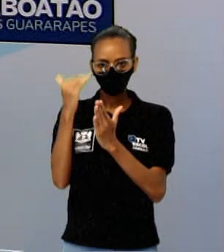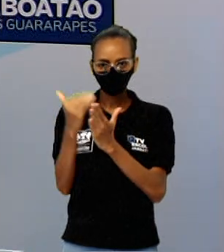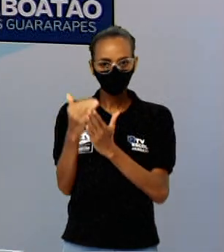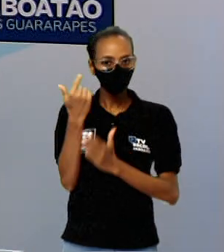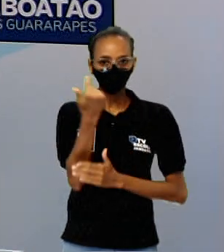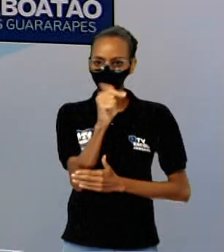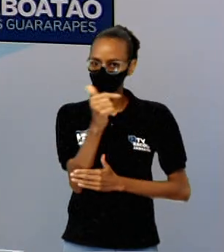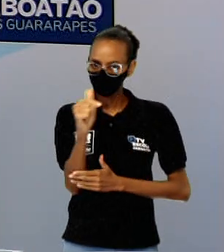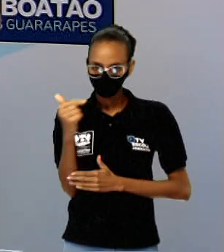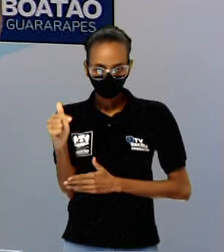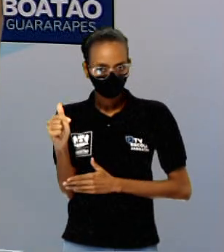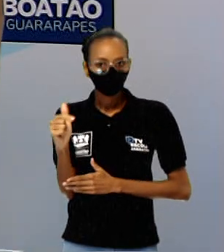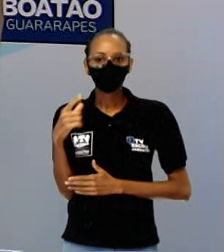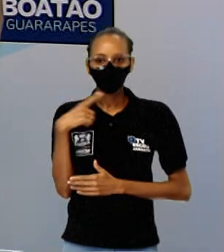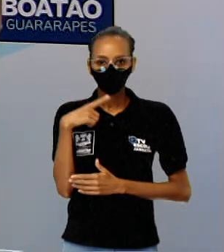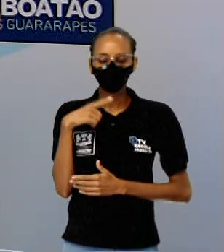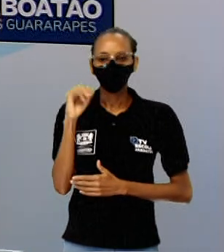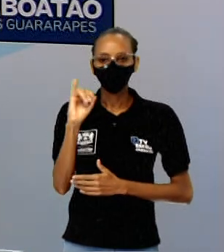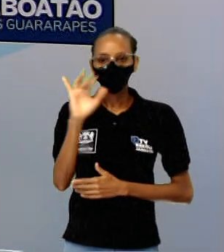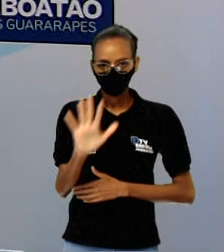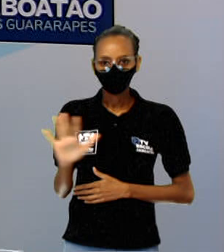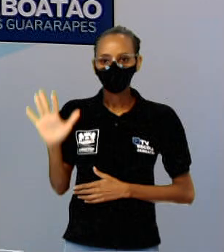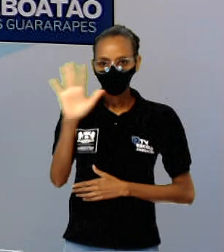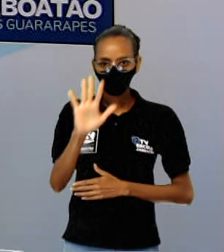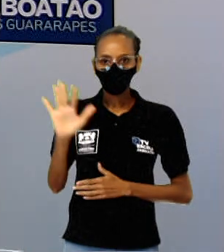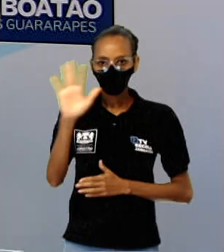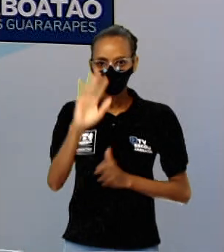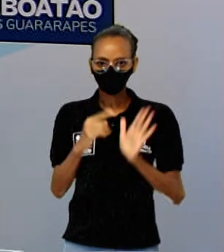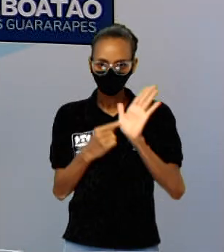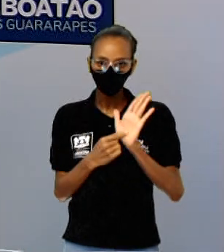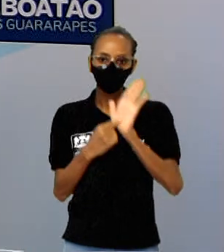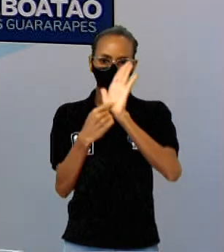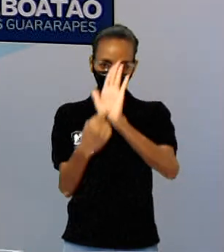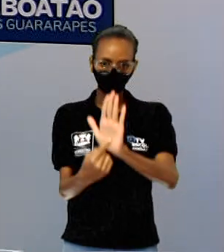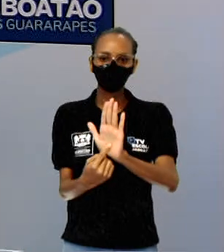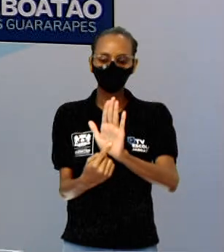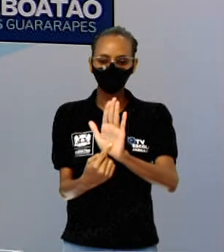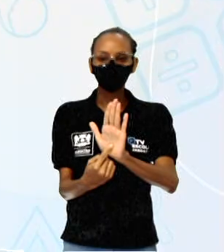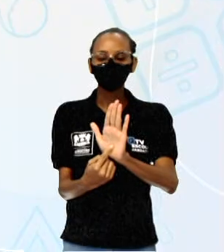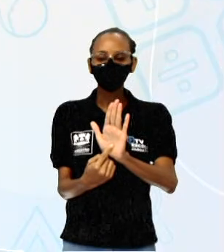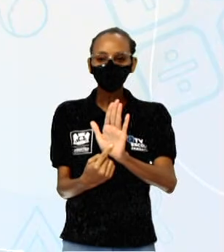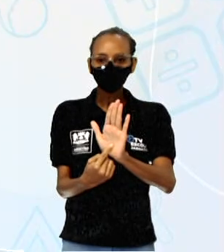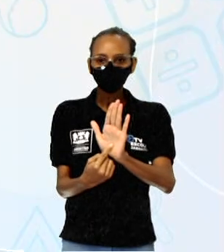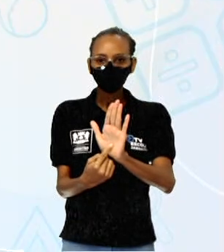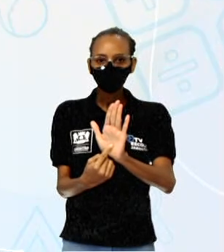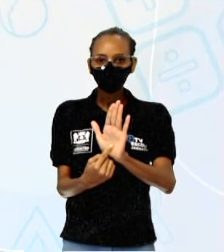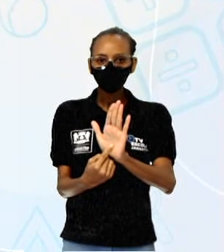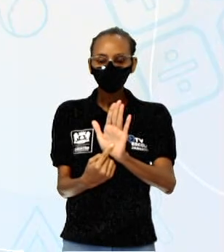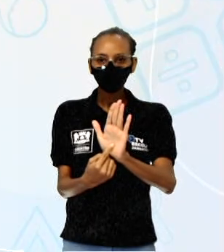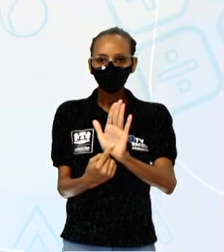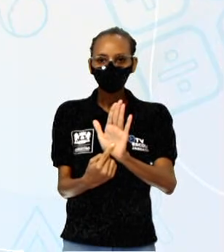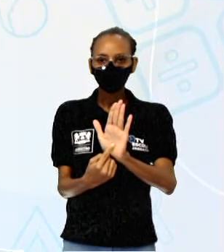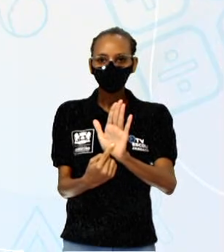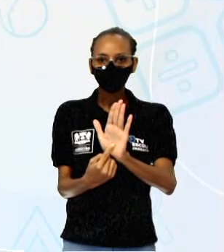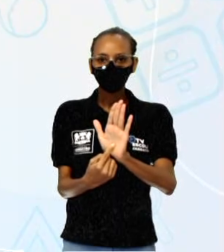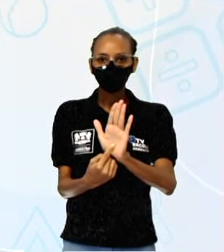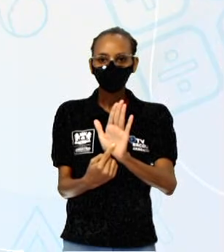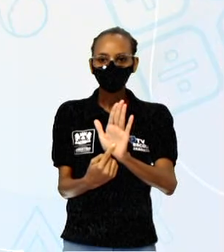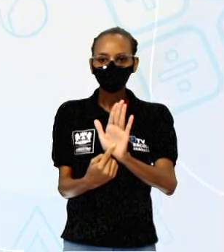born, became, had, got, sang, wrote,